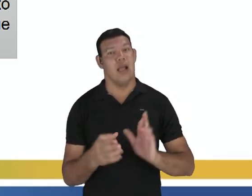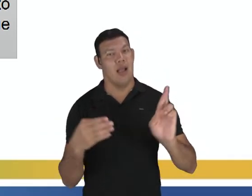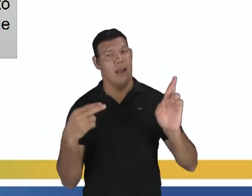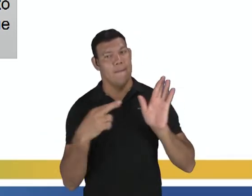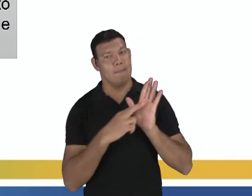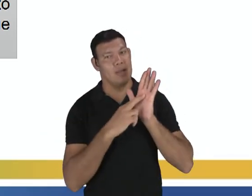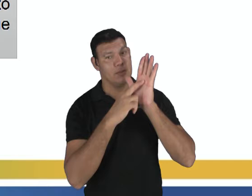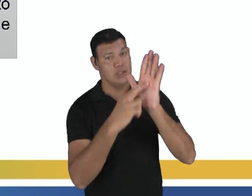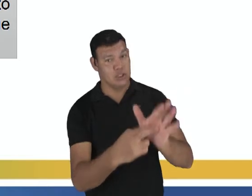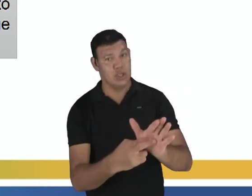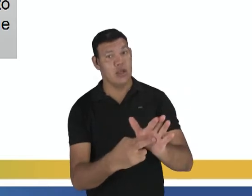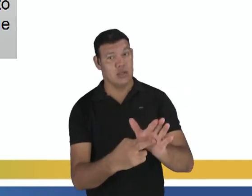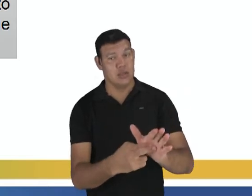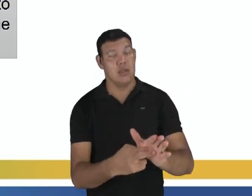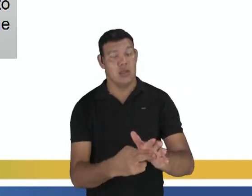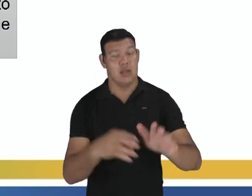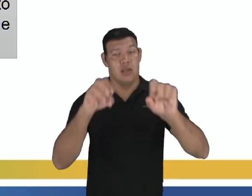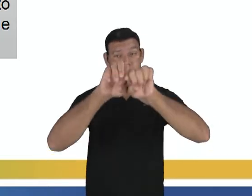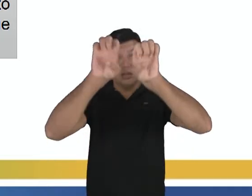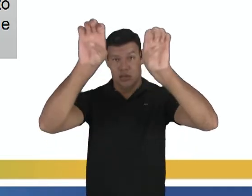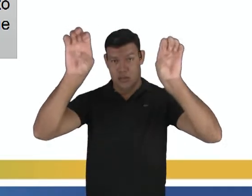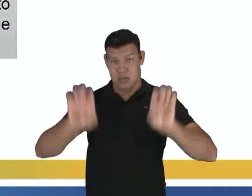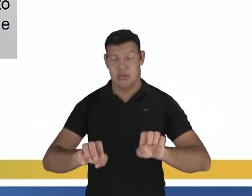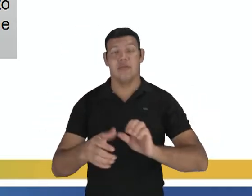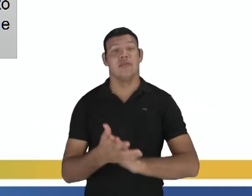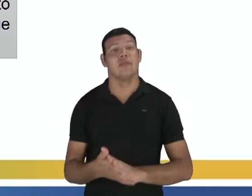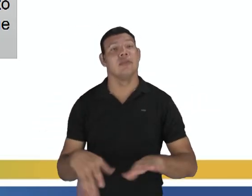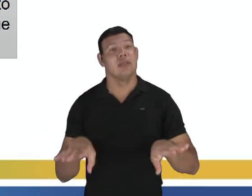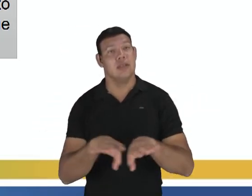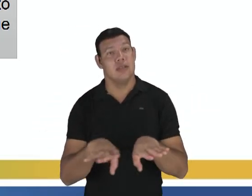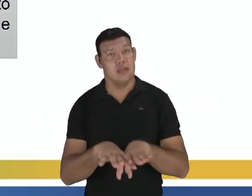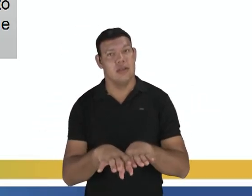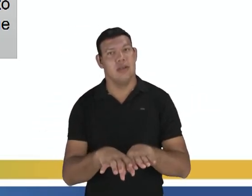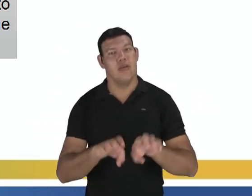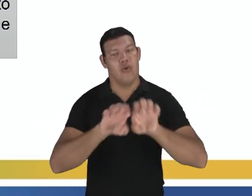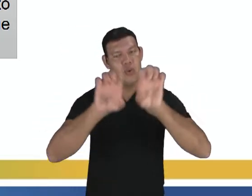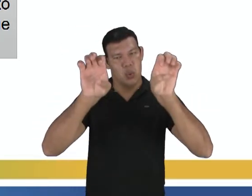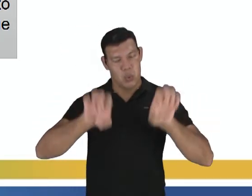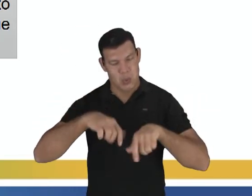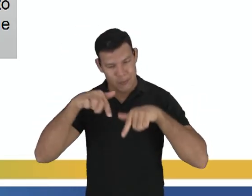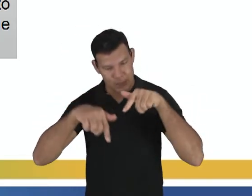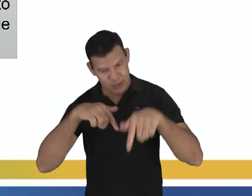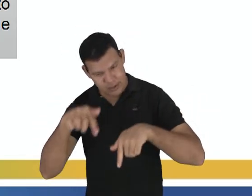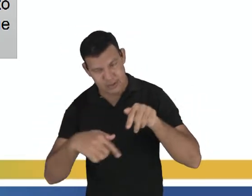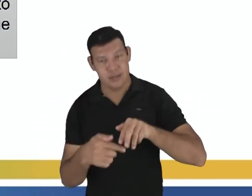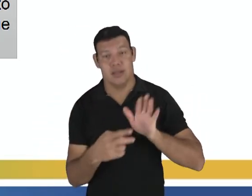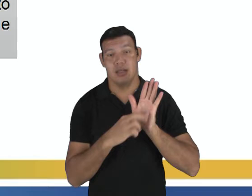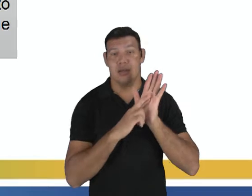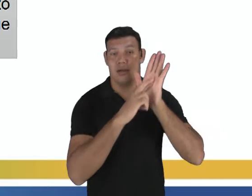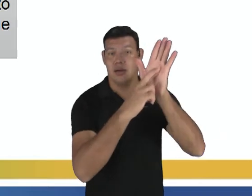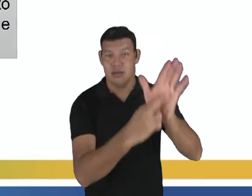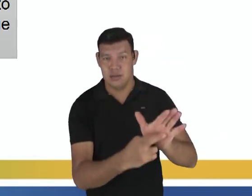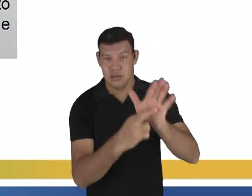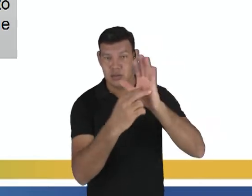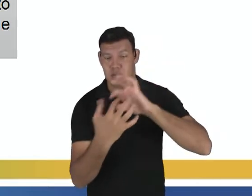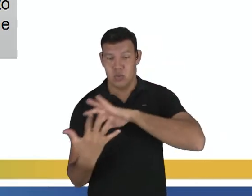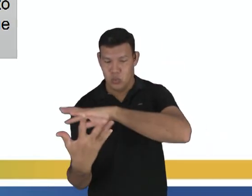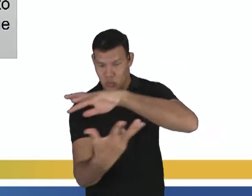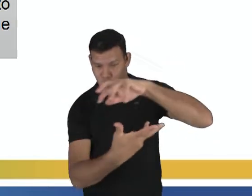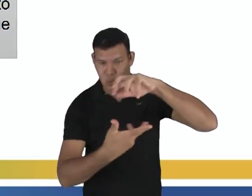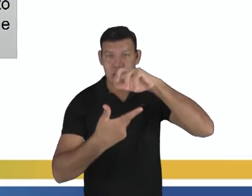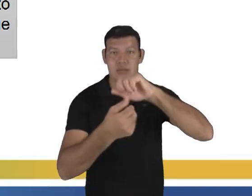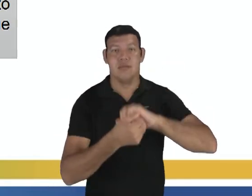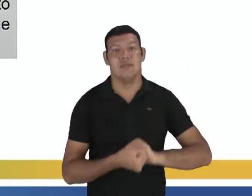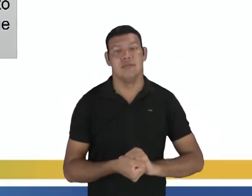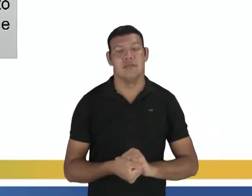equações, né? Então, é uma simbologia da química também. As equações químicas, elas vão representar de forma universal, né?